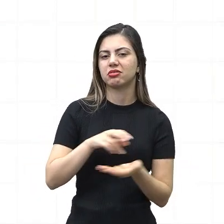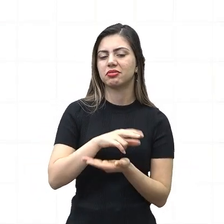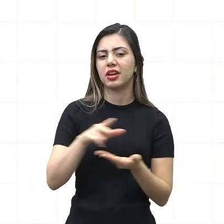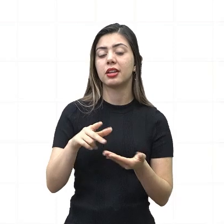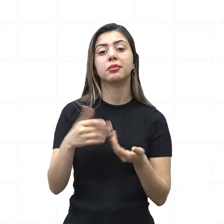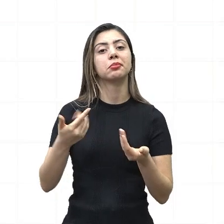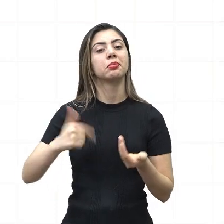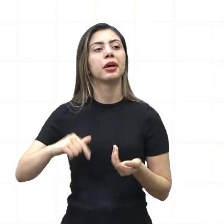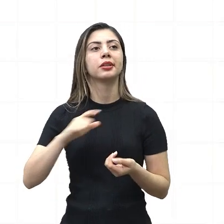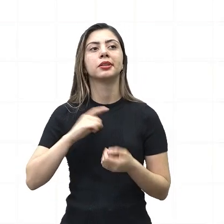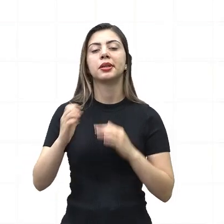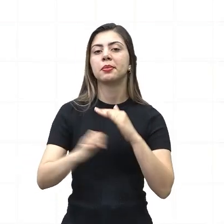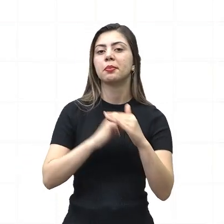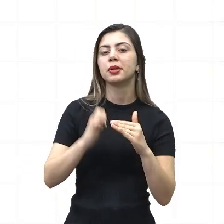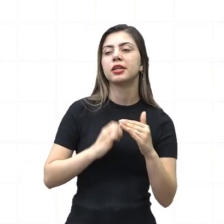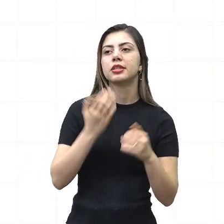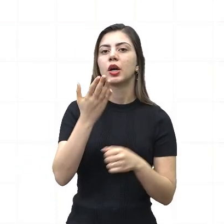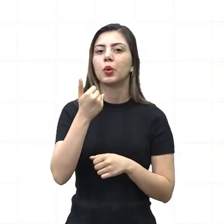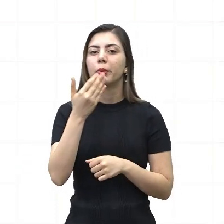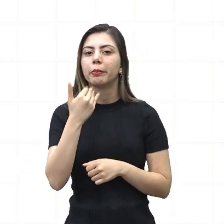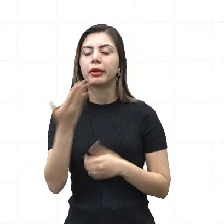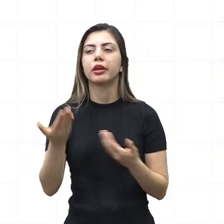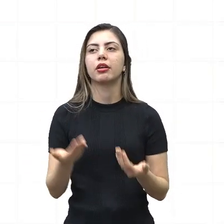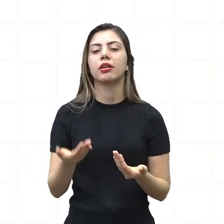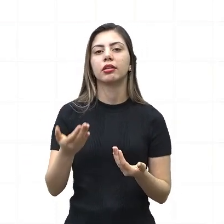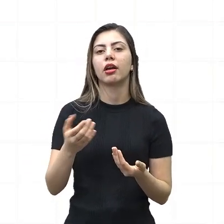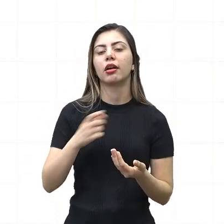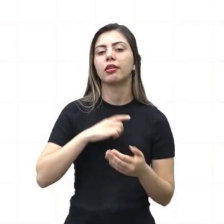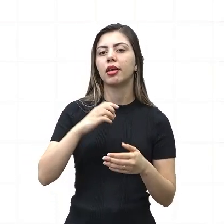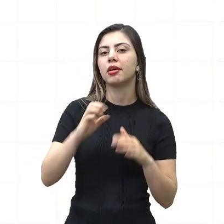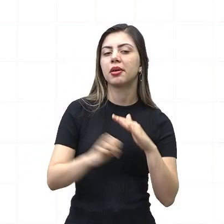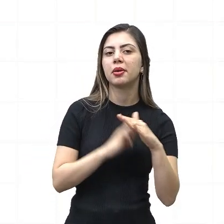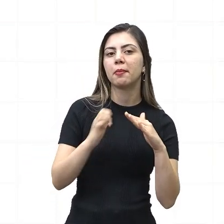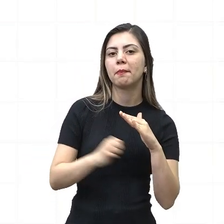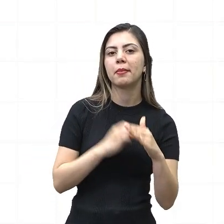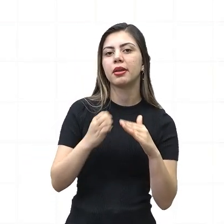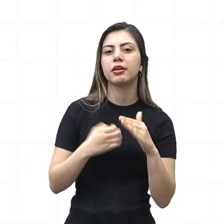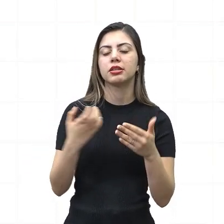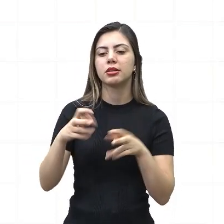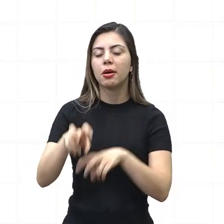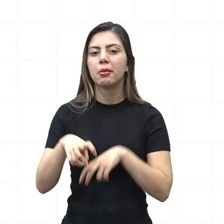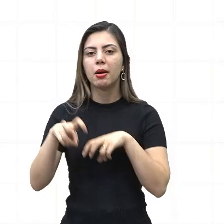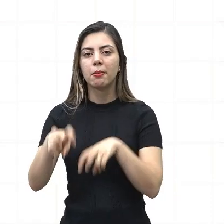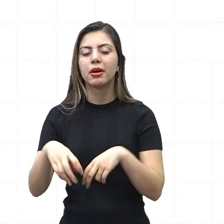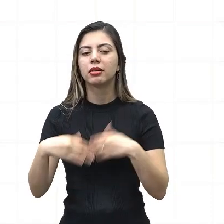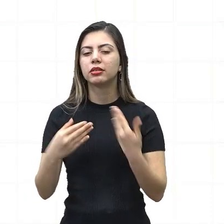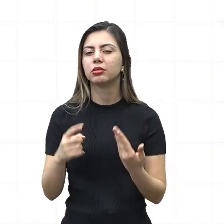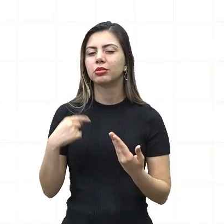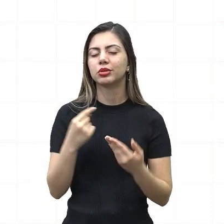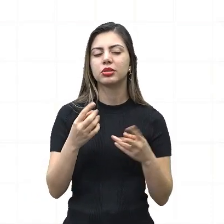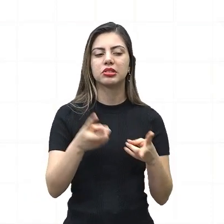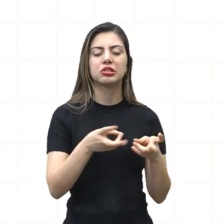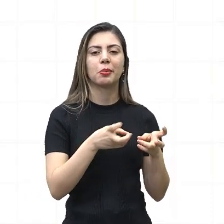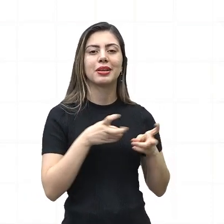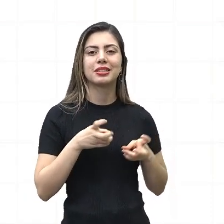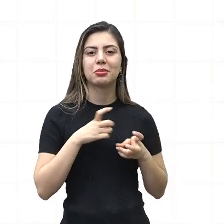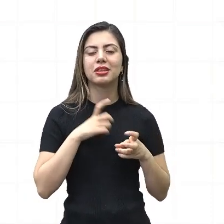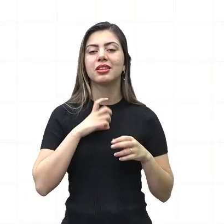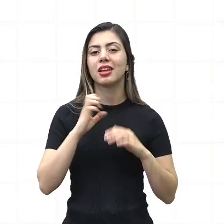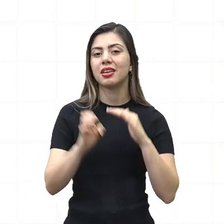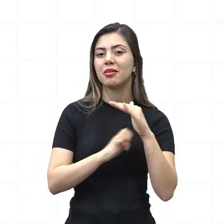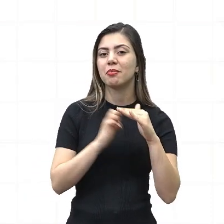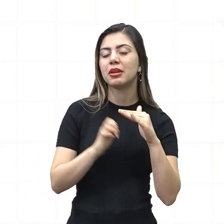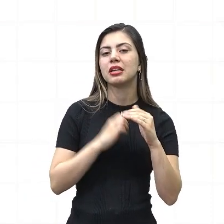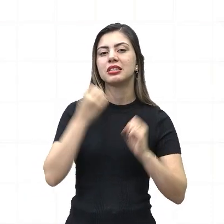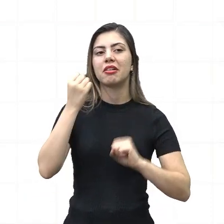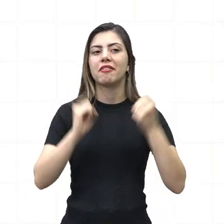Indústria de alimentos, de bebidas, que tem baixa tecnologia e mão de obra pouco qualificada. Então a gente observa muitas fábricas de empresas